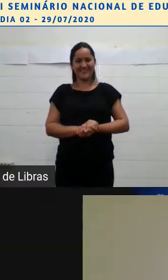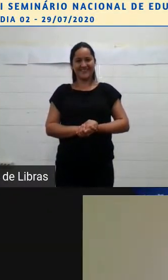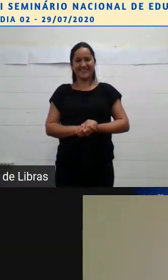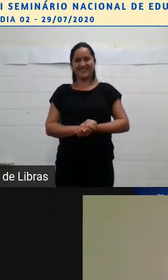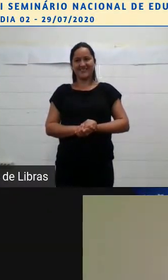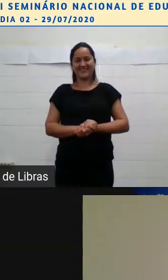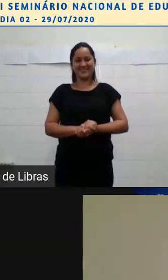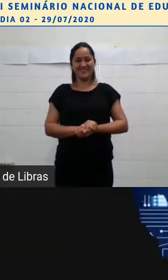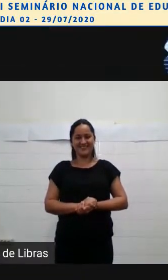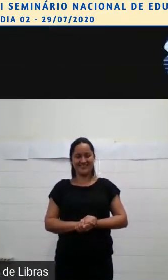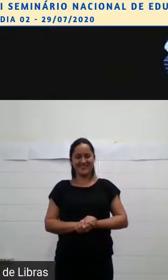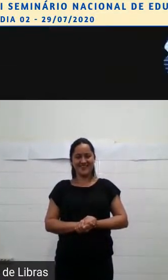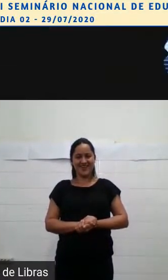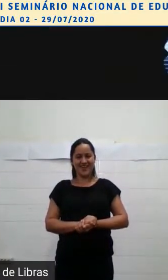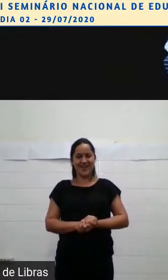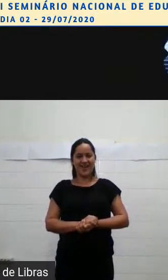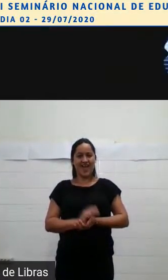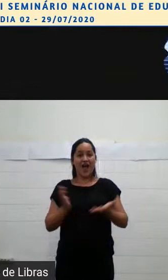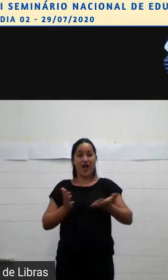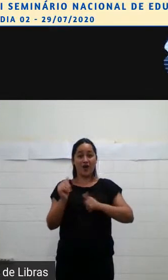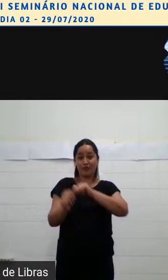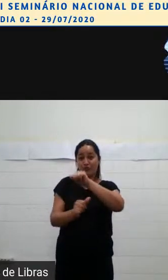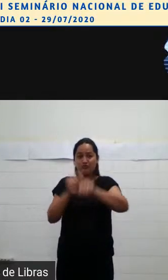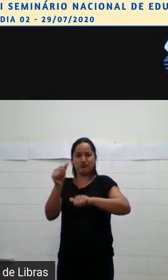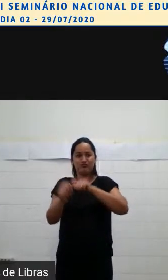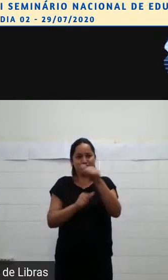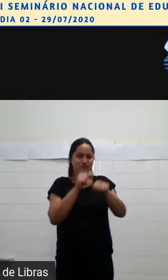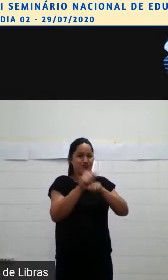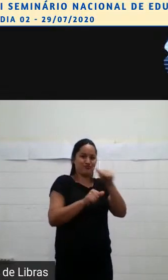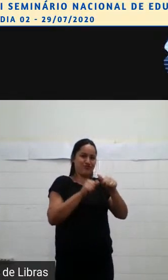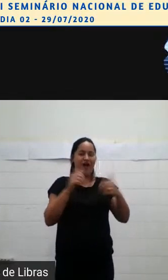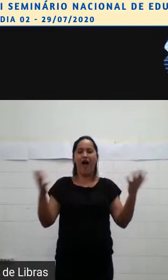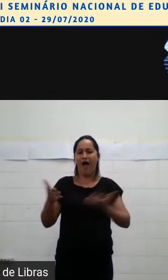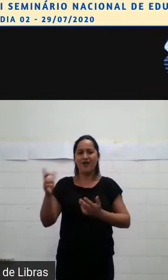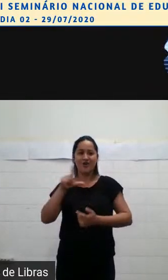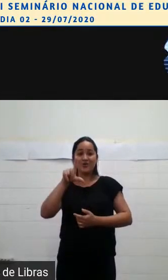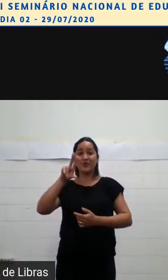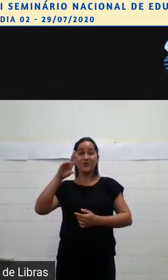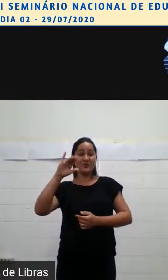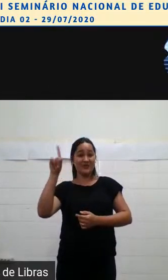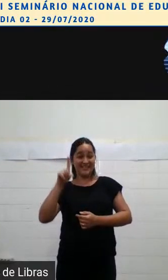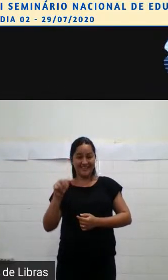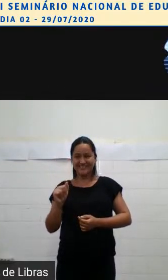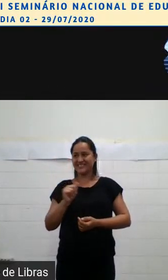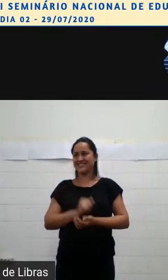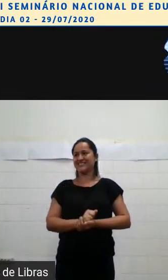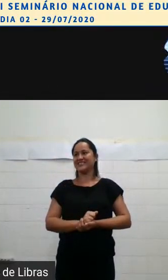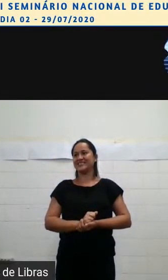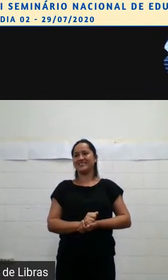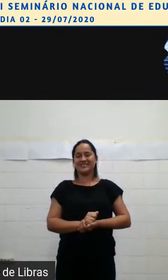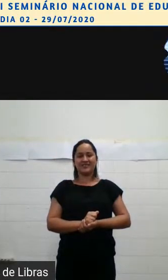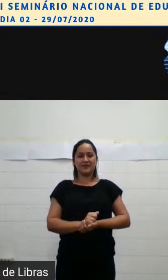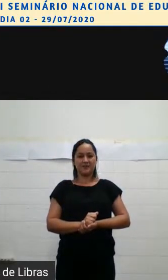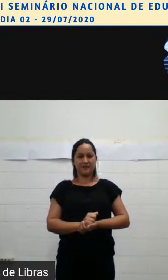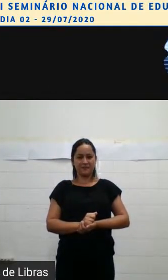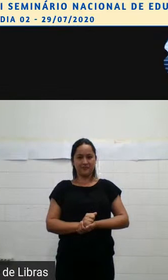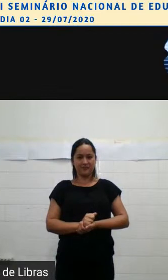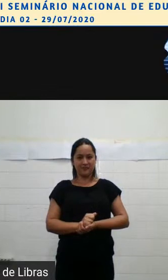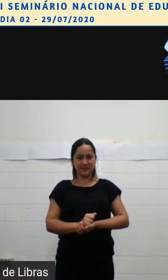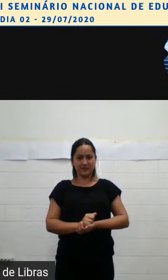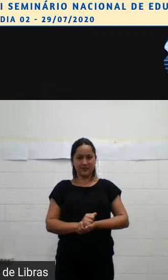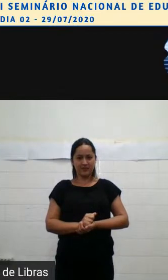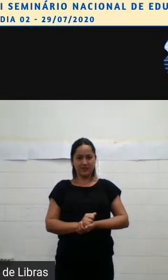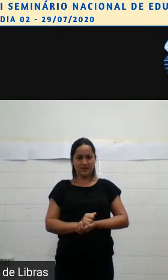É, agora estamos no mundo da magia, né? Então é com o Luiz, o grande mágico da orquestra hoje. Não, mas você tirou demais, o